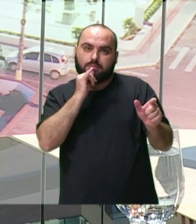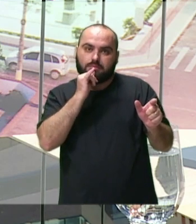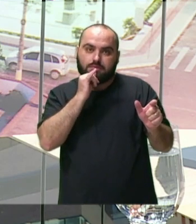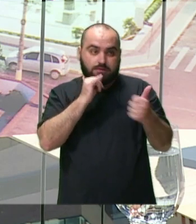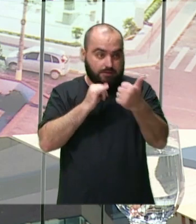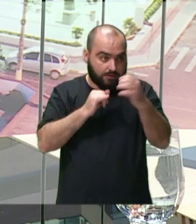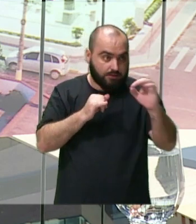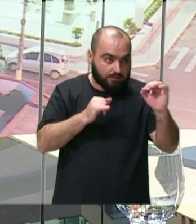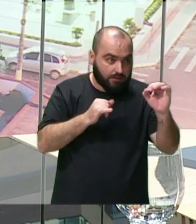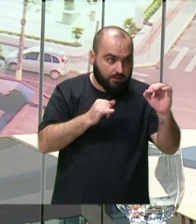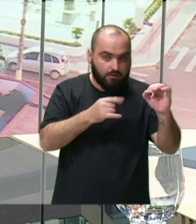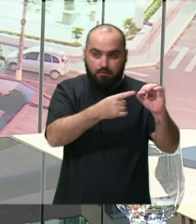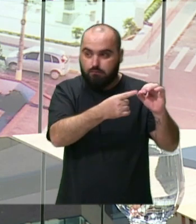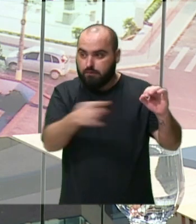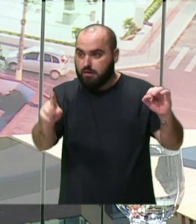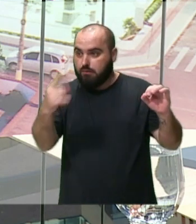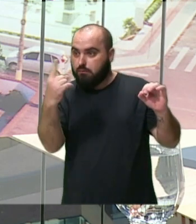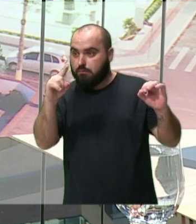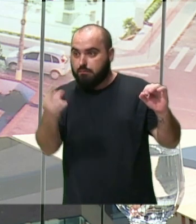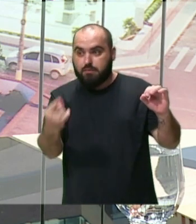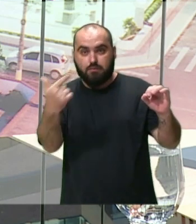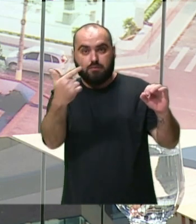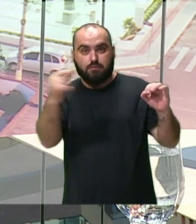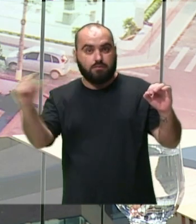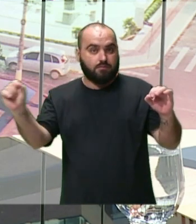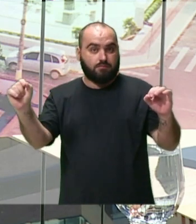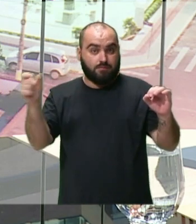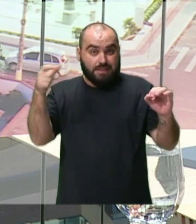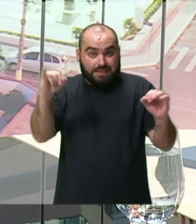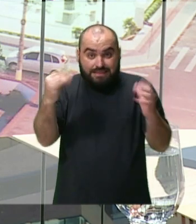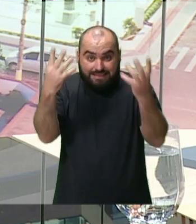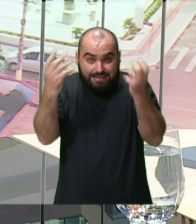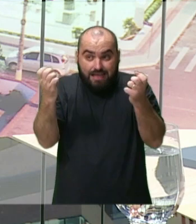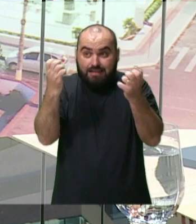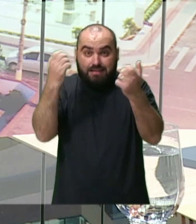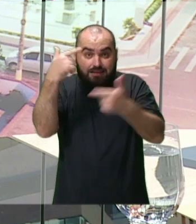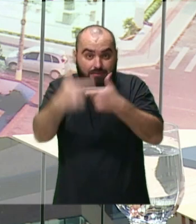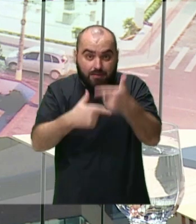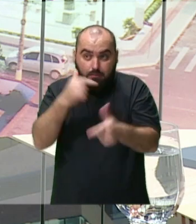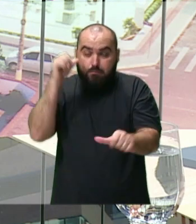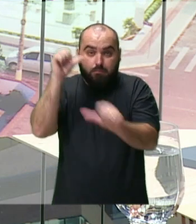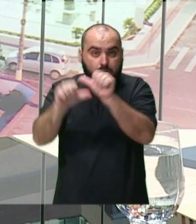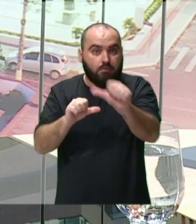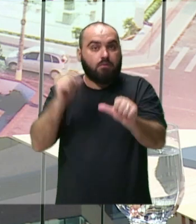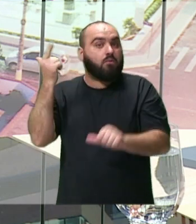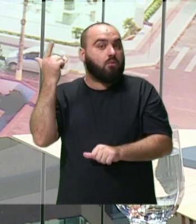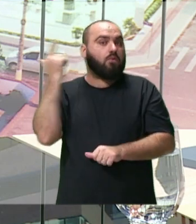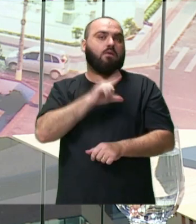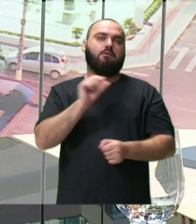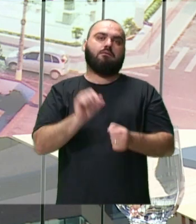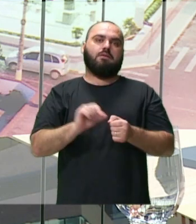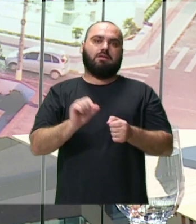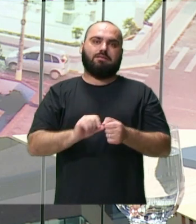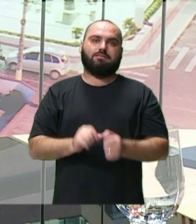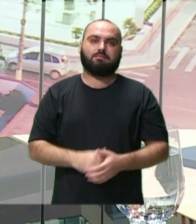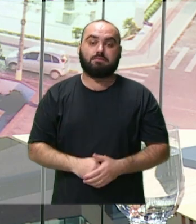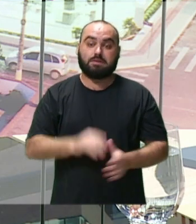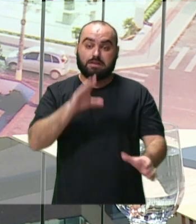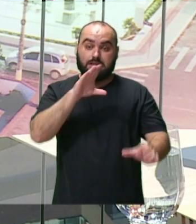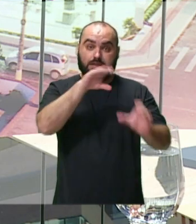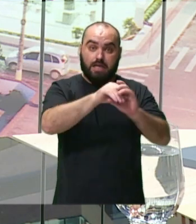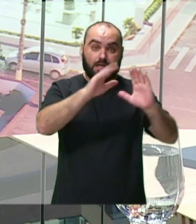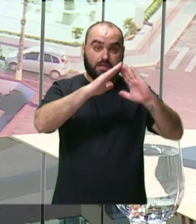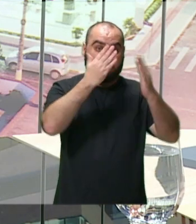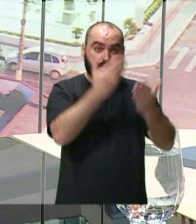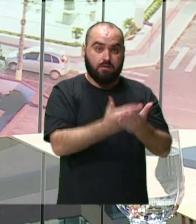1.200. Então, a gente tem força aqui se a gente quiser trabalhar e a gente quiser fazer essa mudança. Nas escolas, para mim, é